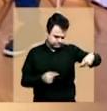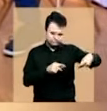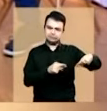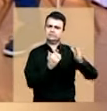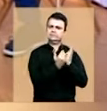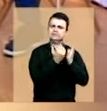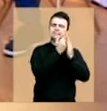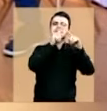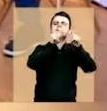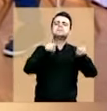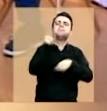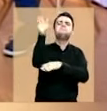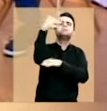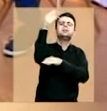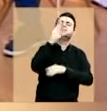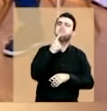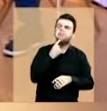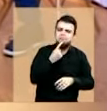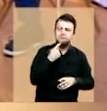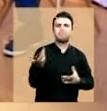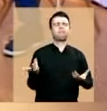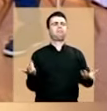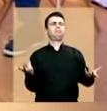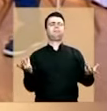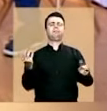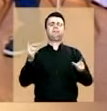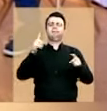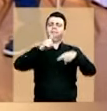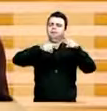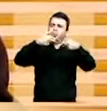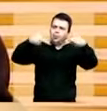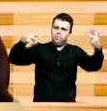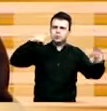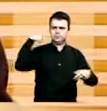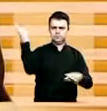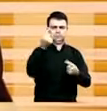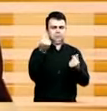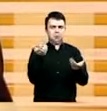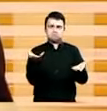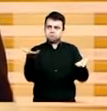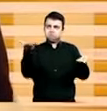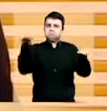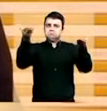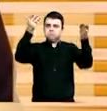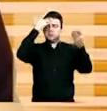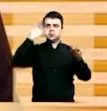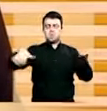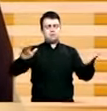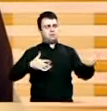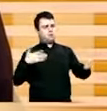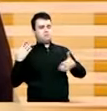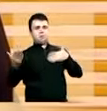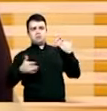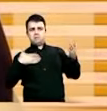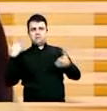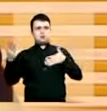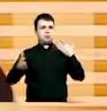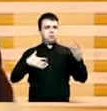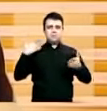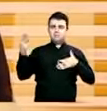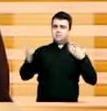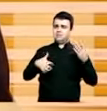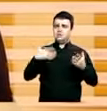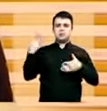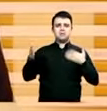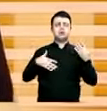vezes bandeira vermelha, começa a subir preço de tudo, e aí a pessoa assusta, fica dentro de casa, às vezes não